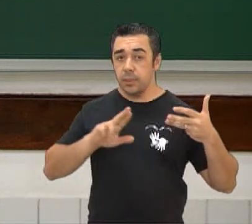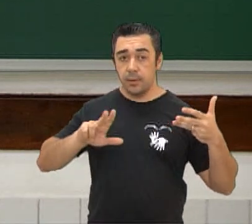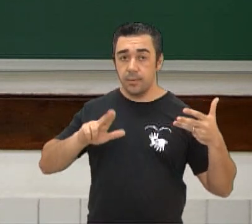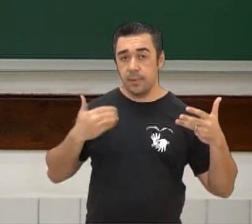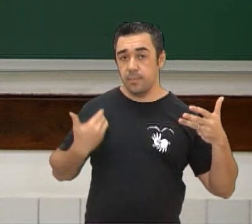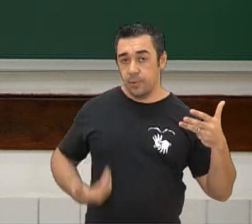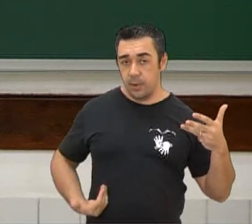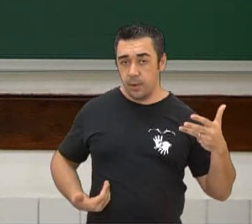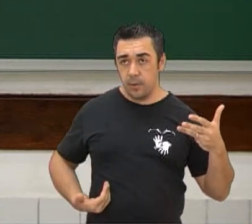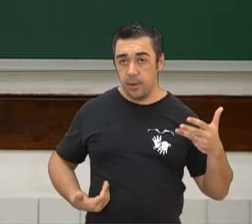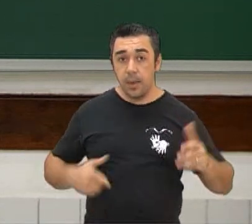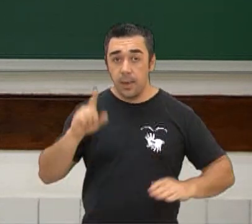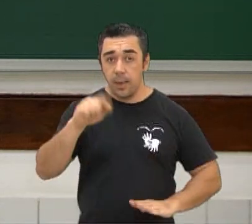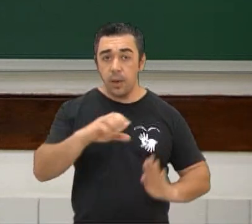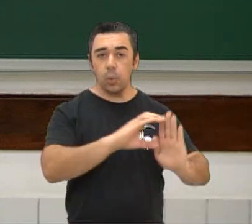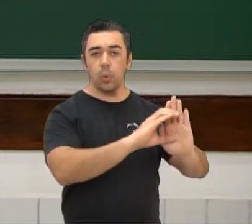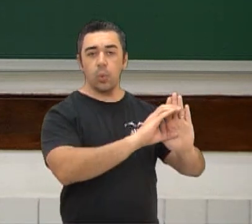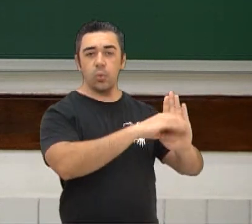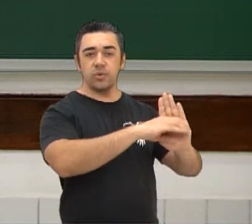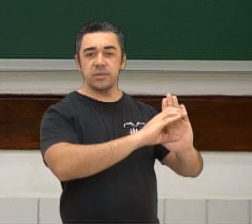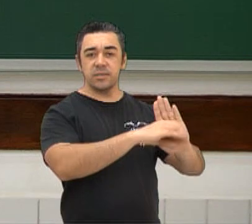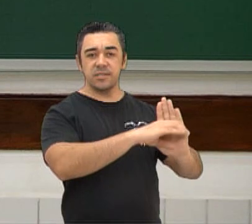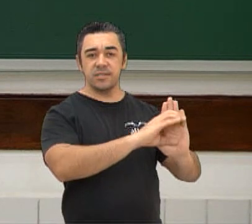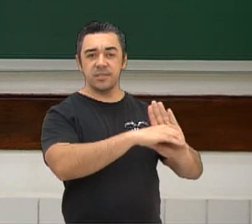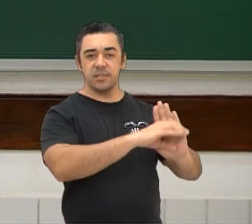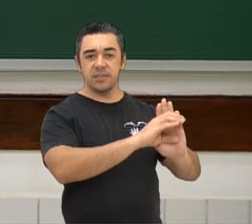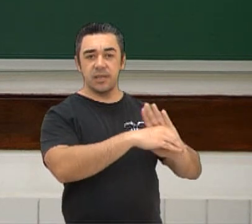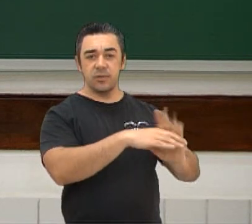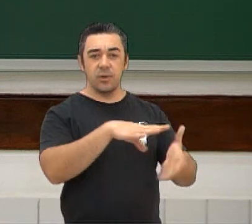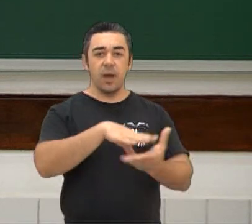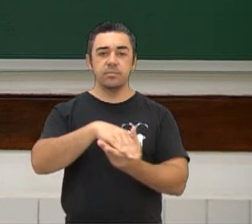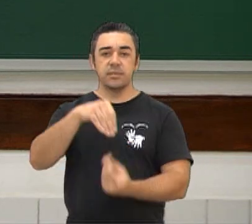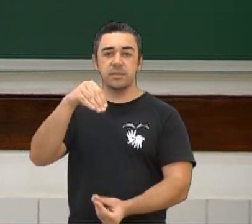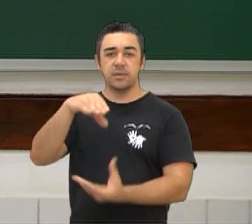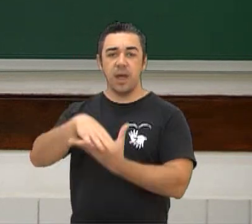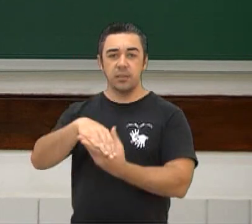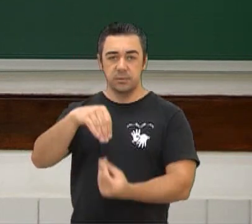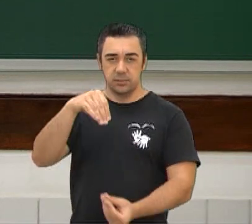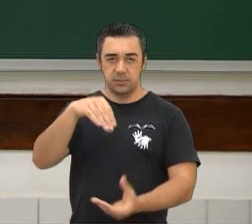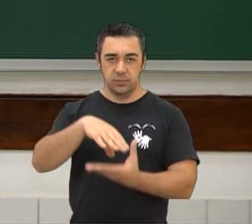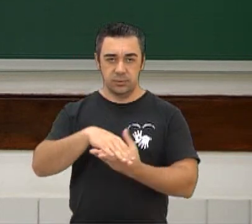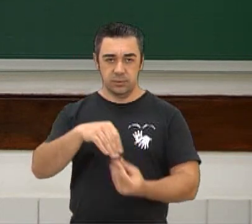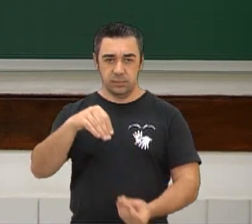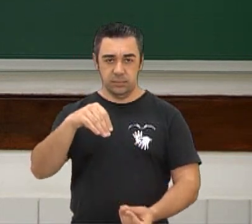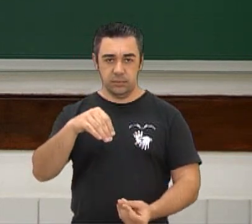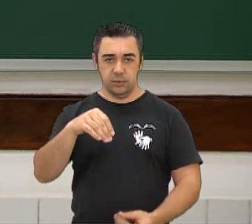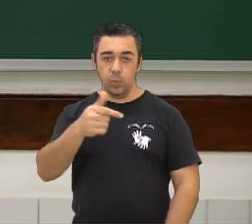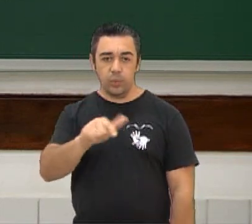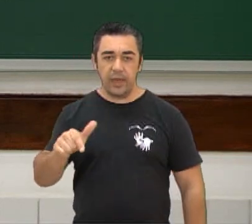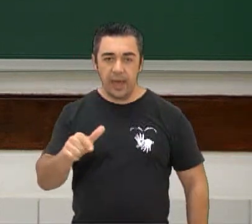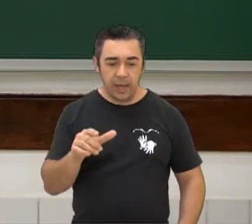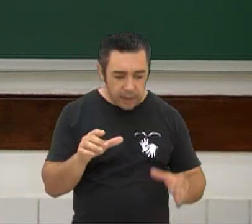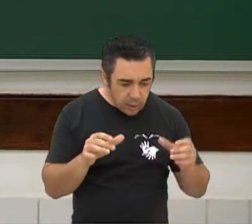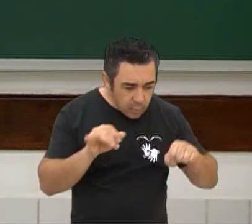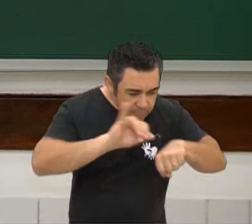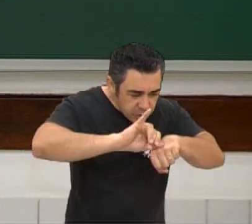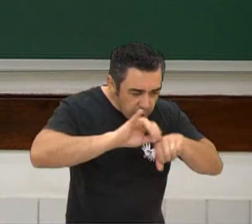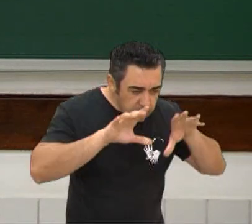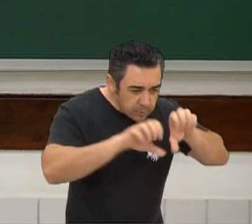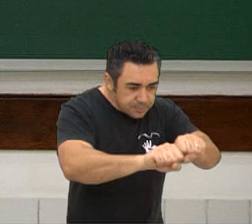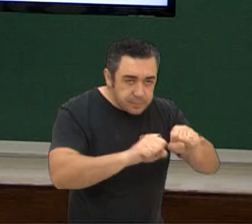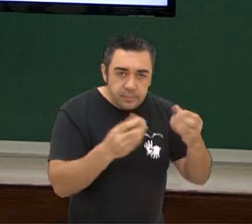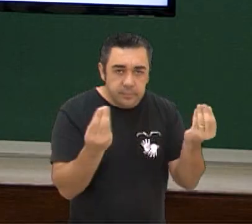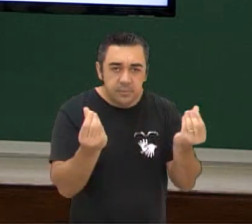eu coloco certos conceitos assim, eu estou fazendo conceitos abstratos.